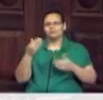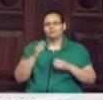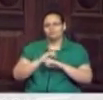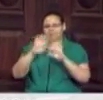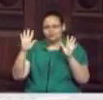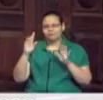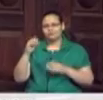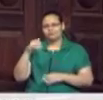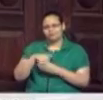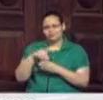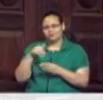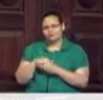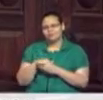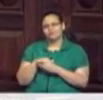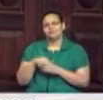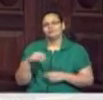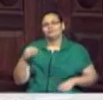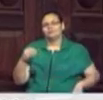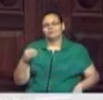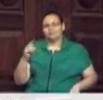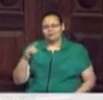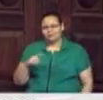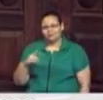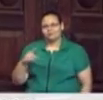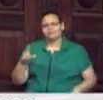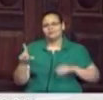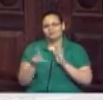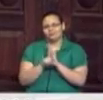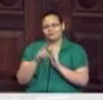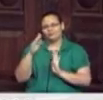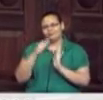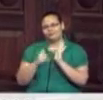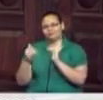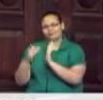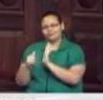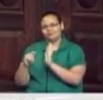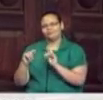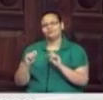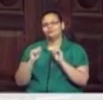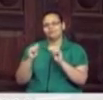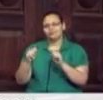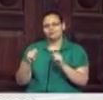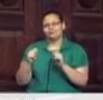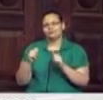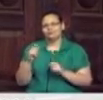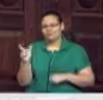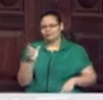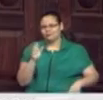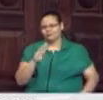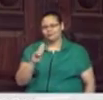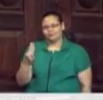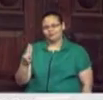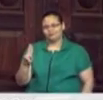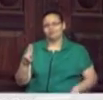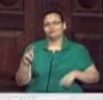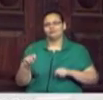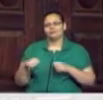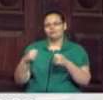aqui uma lei que tire da FETRANSPOR o controle do bilhete único, o controle do